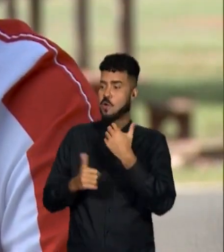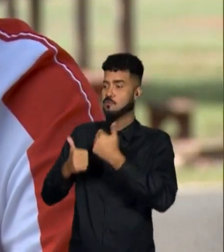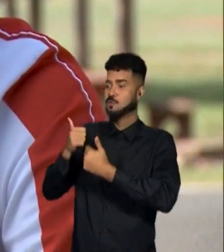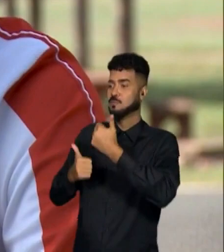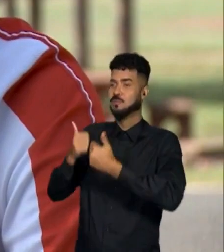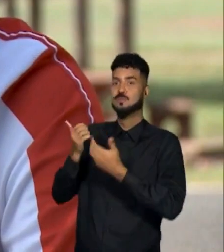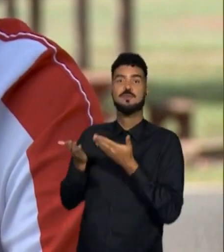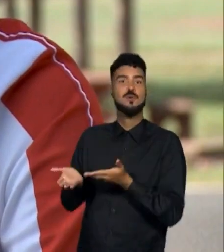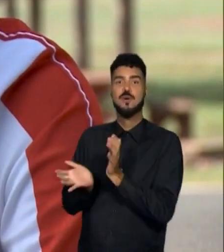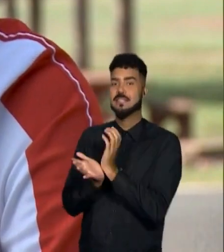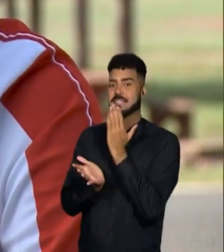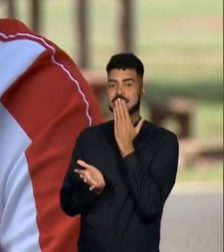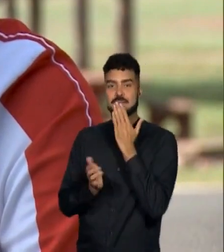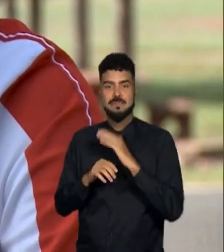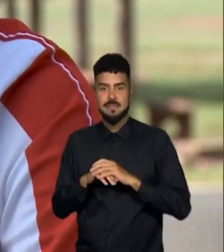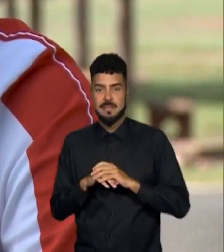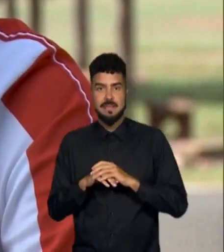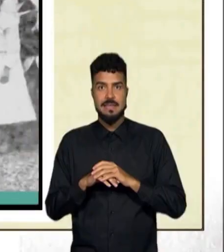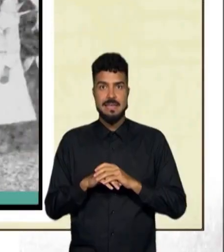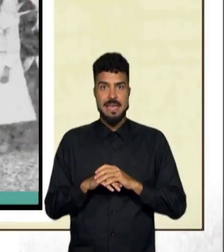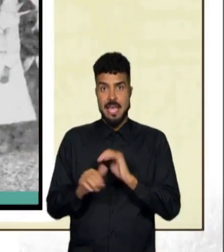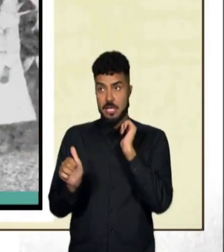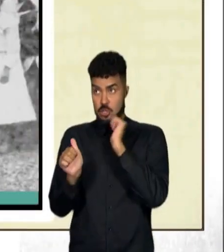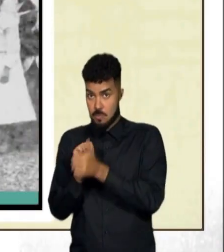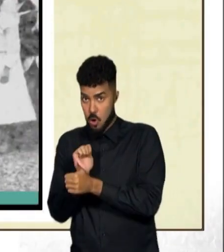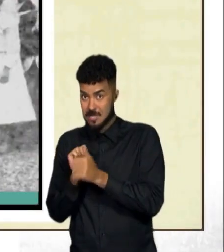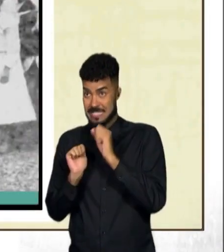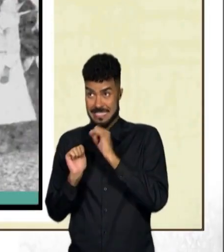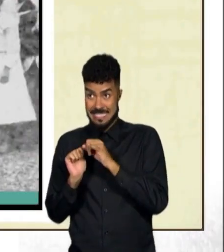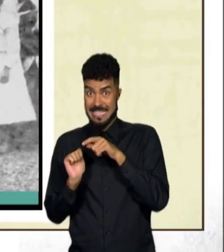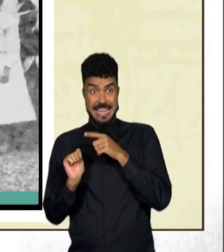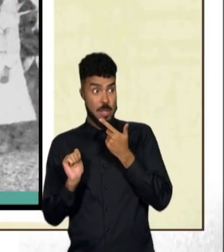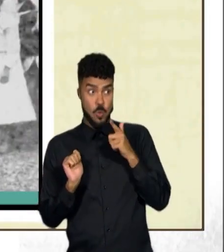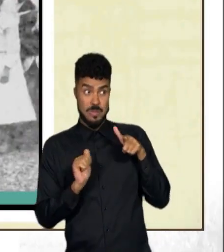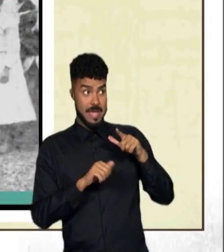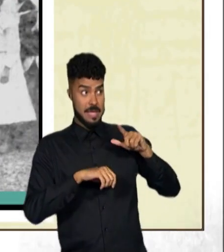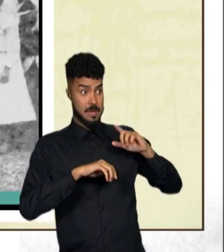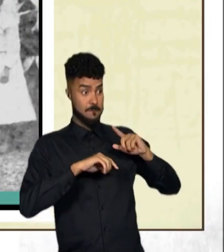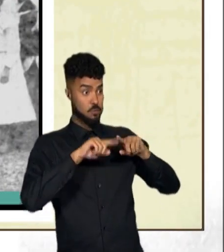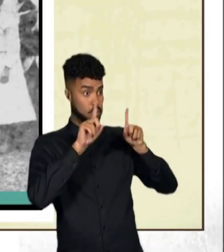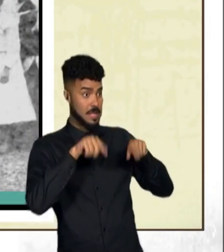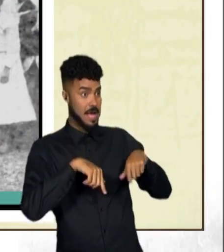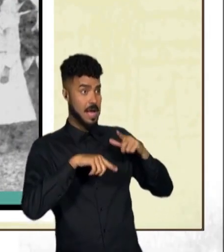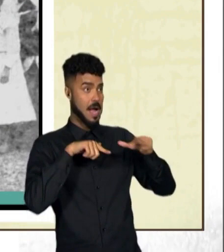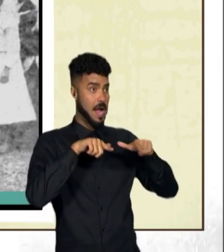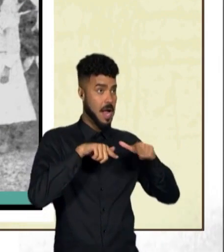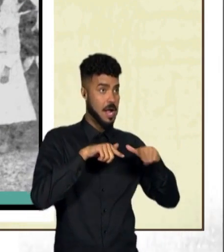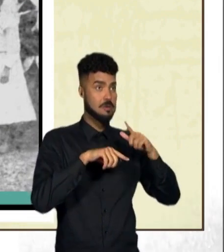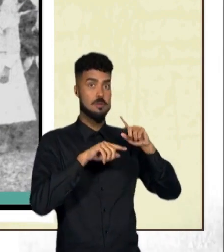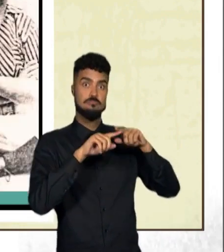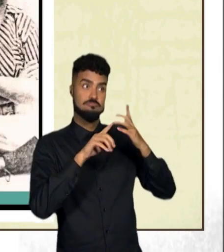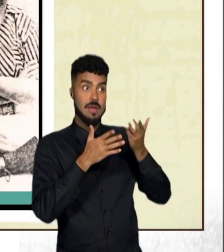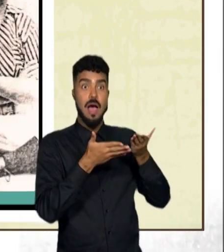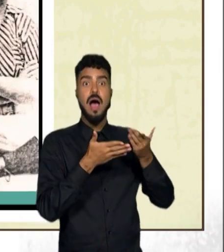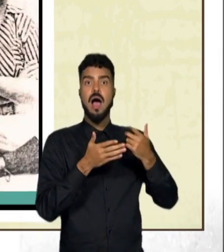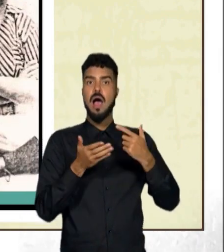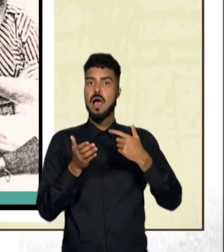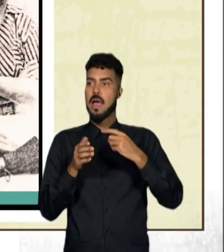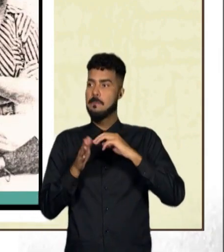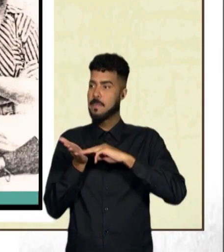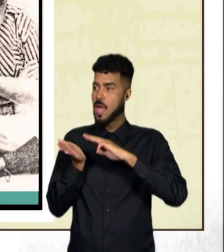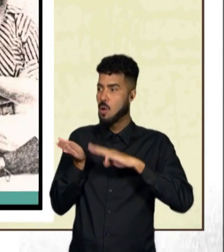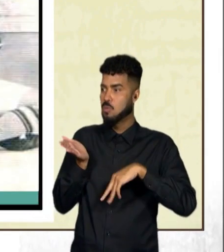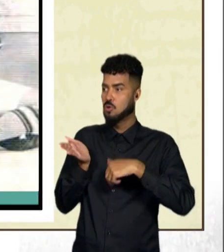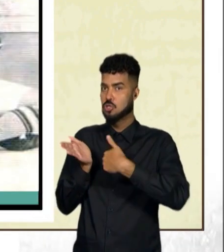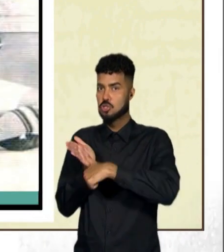ter esporte sem esse operariado que foi se tornando membro do clube, sócio do clube e